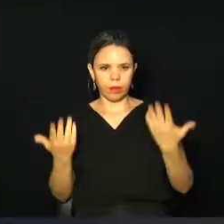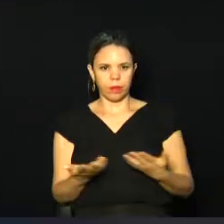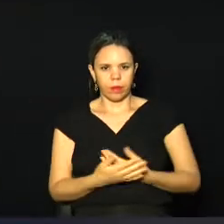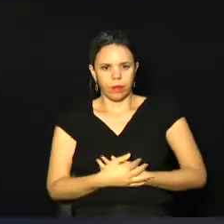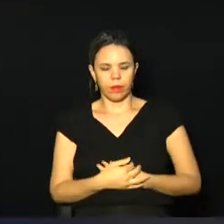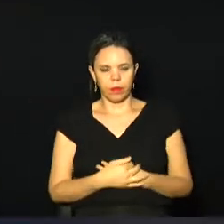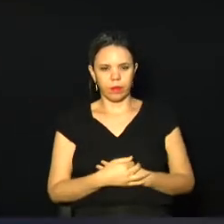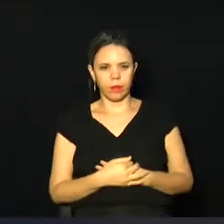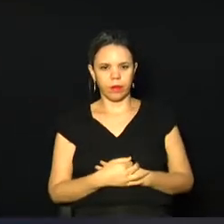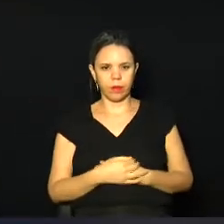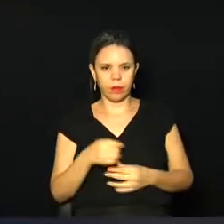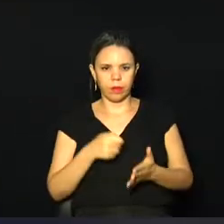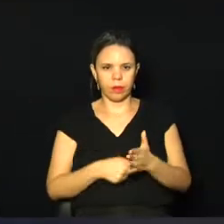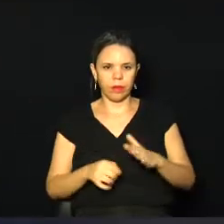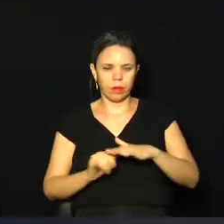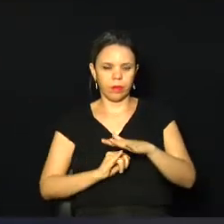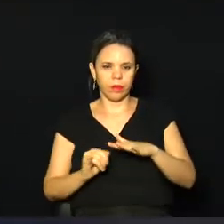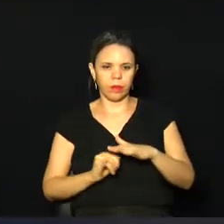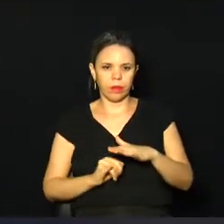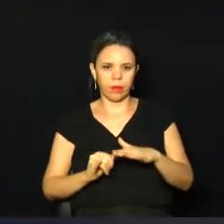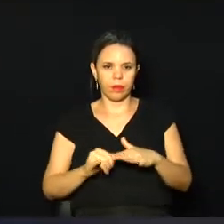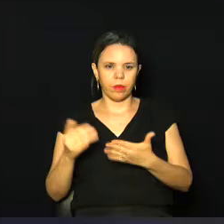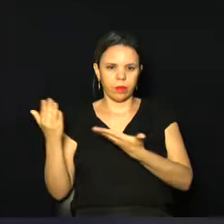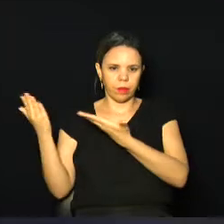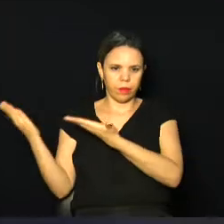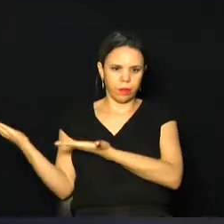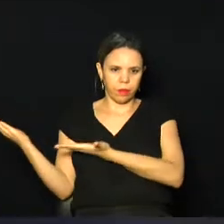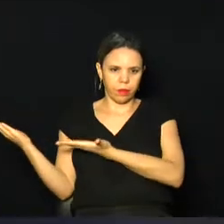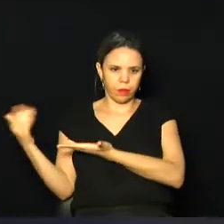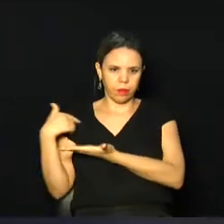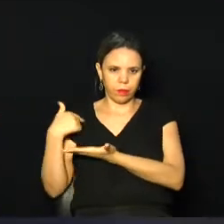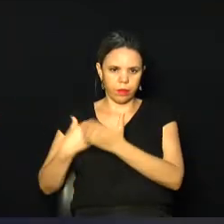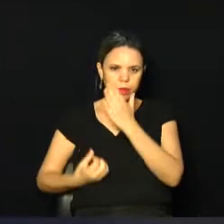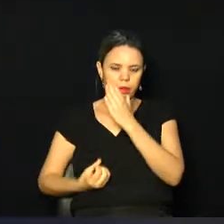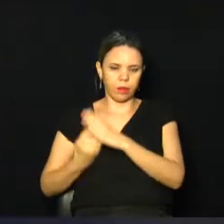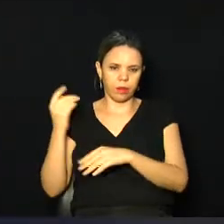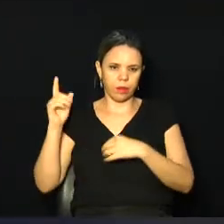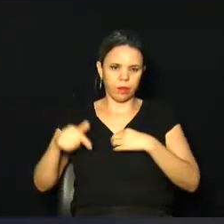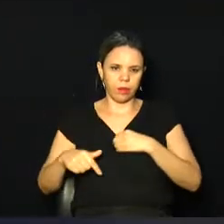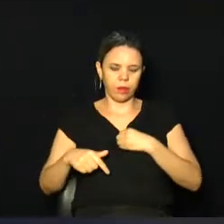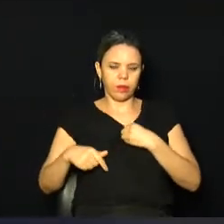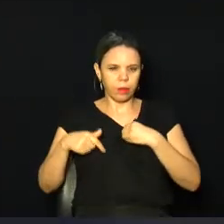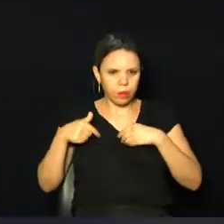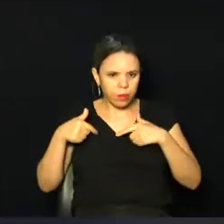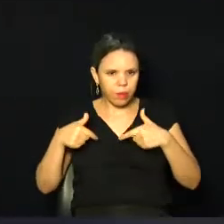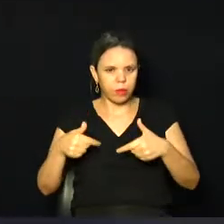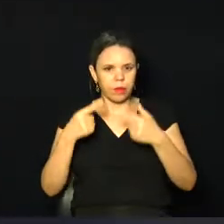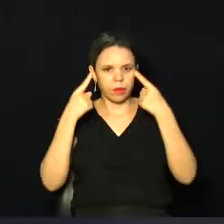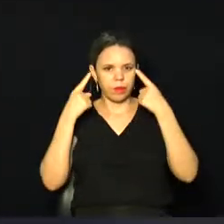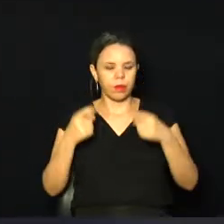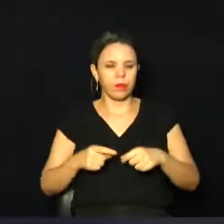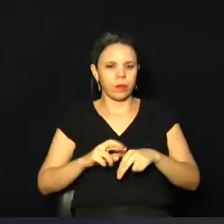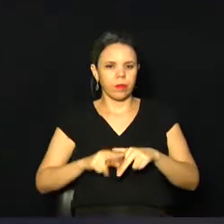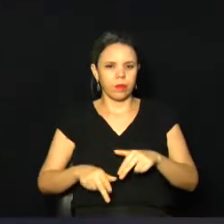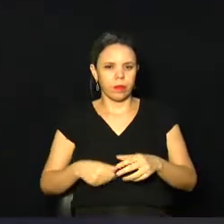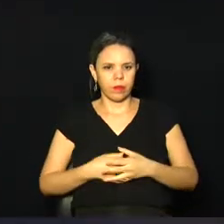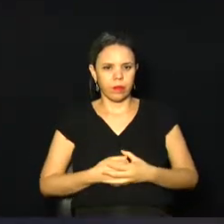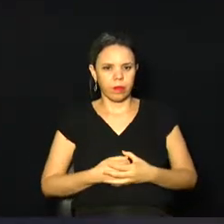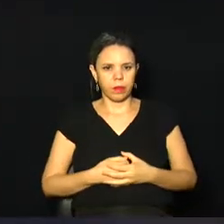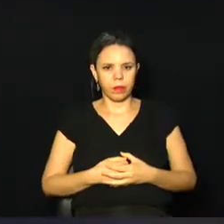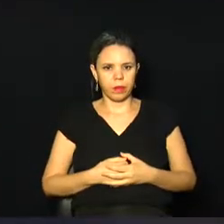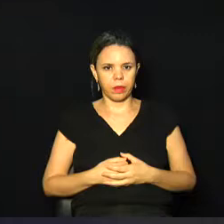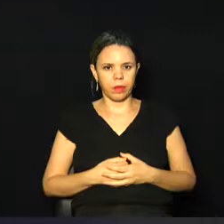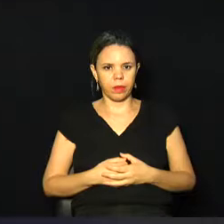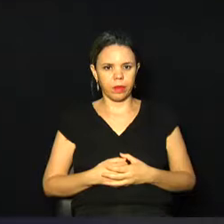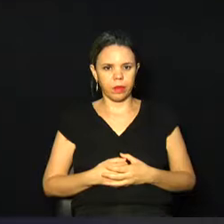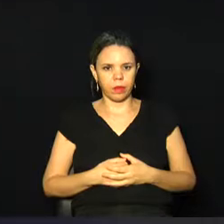Uma das grandes pautas do Instituto Nelson Williams, instituto na qual sou fundadora, é o enfrentamento à violência de gênero. Nós